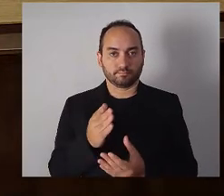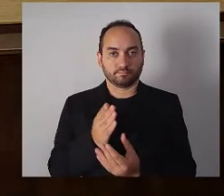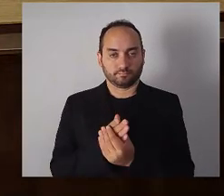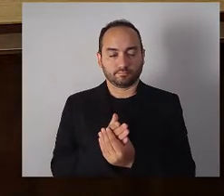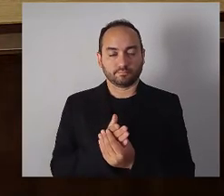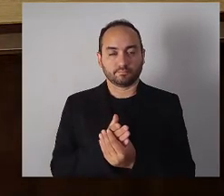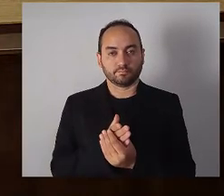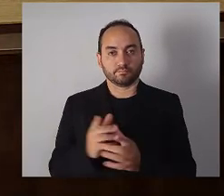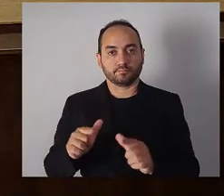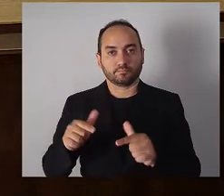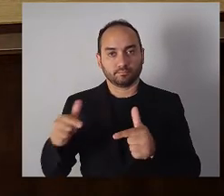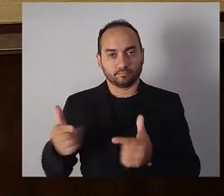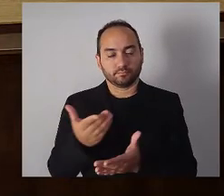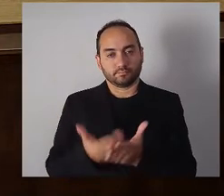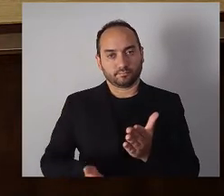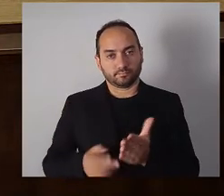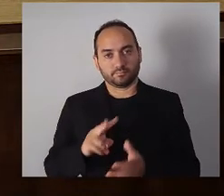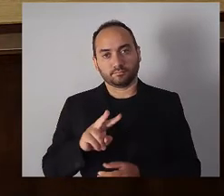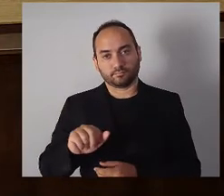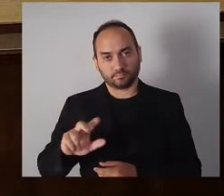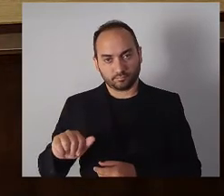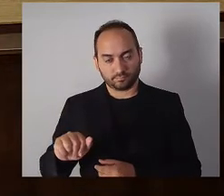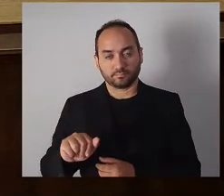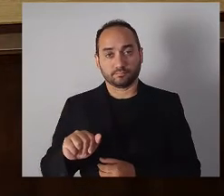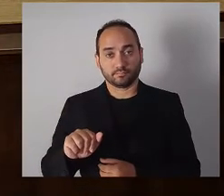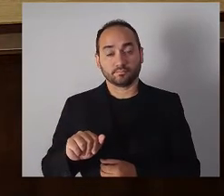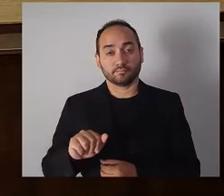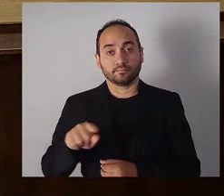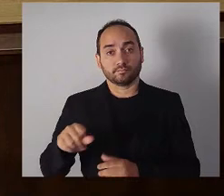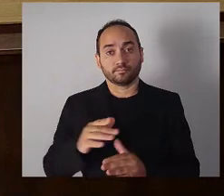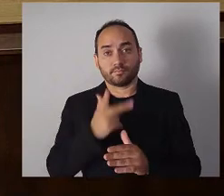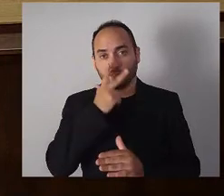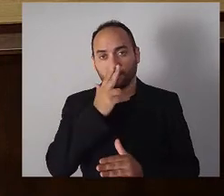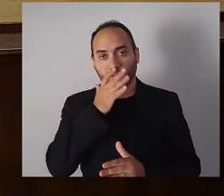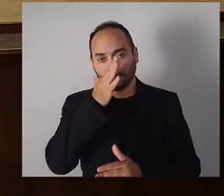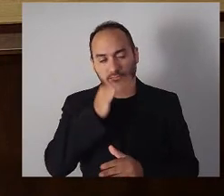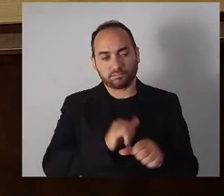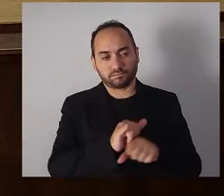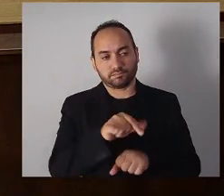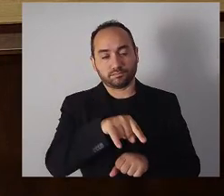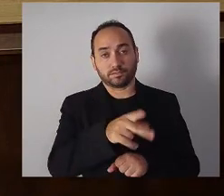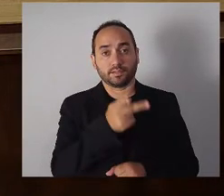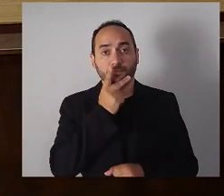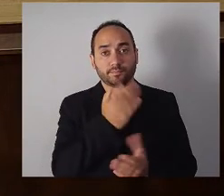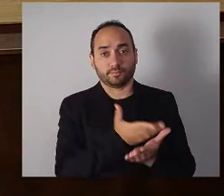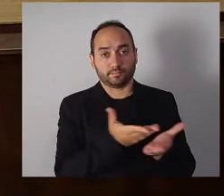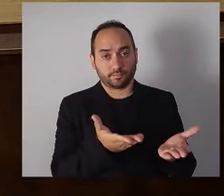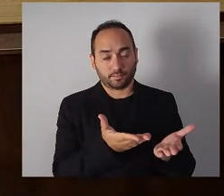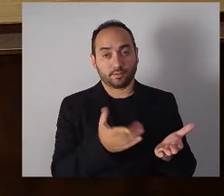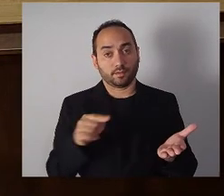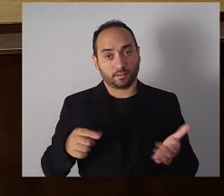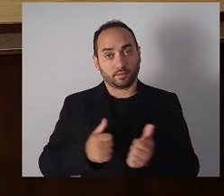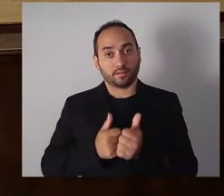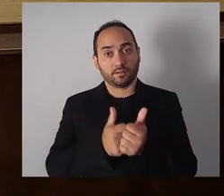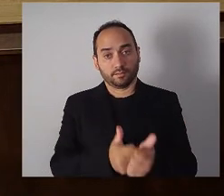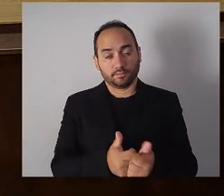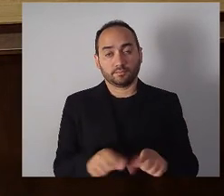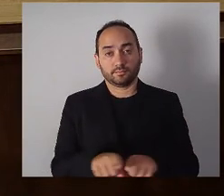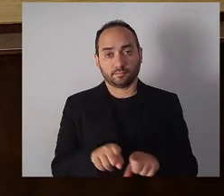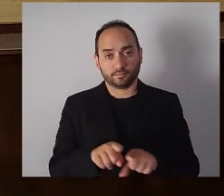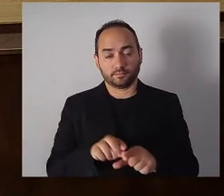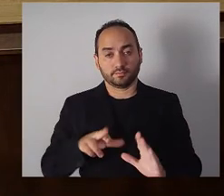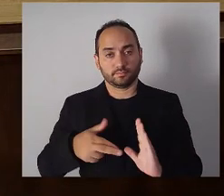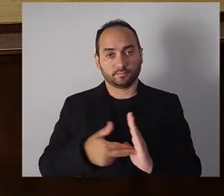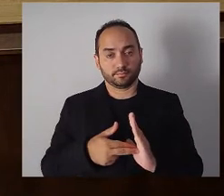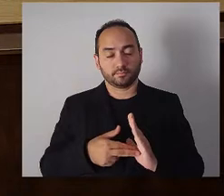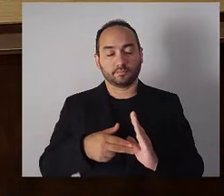da ação de perda de cargo eletivo por infidelidade partidária, no que foi acompanhado pelo desembargador